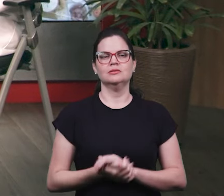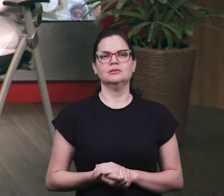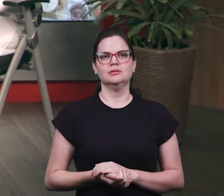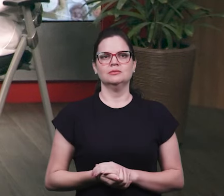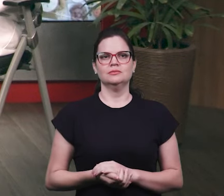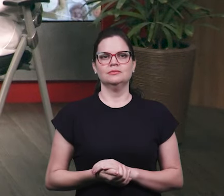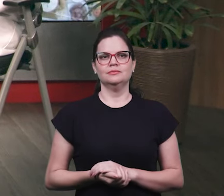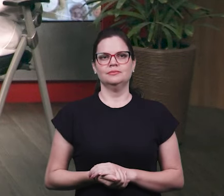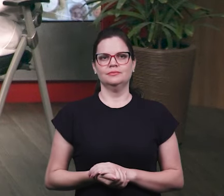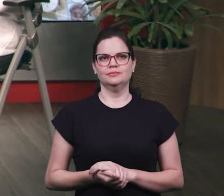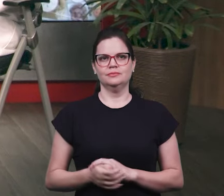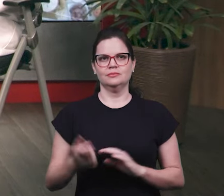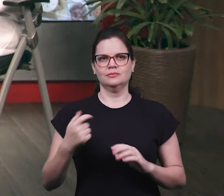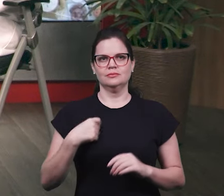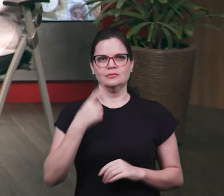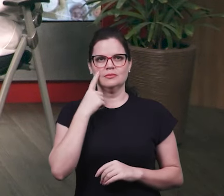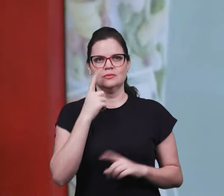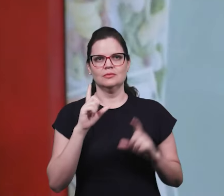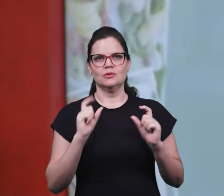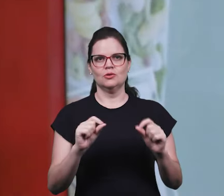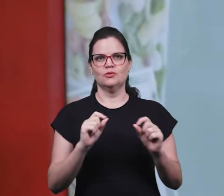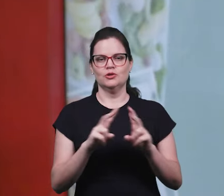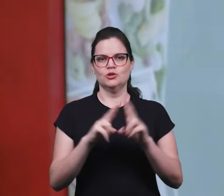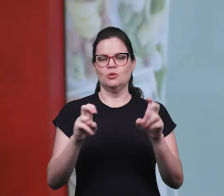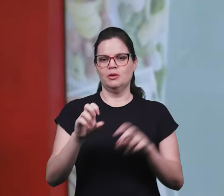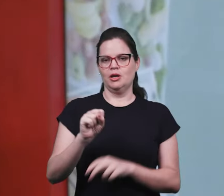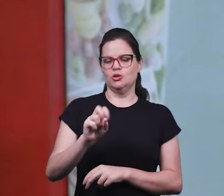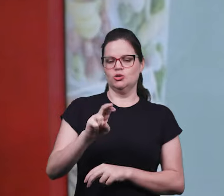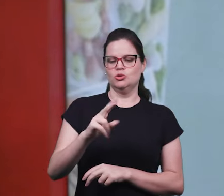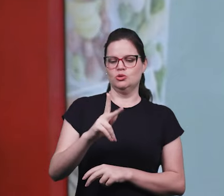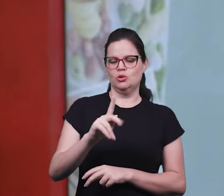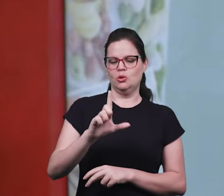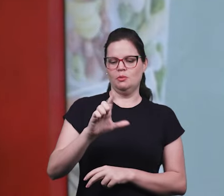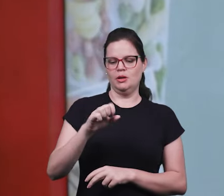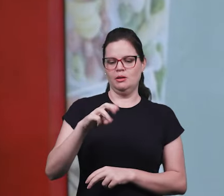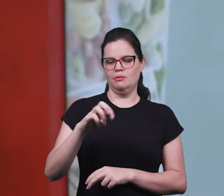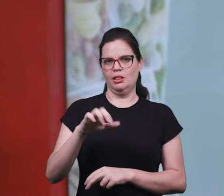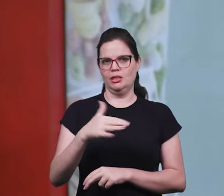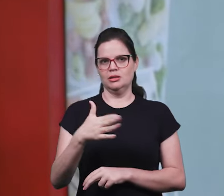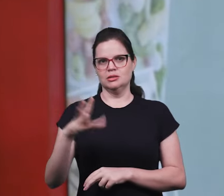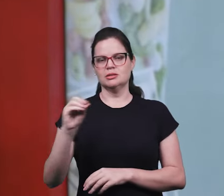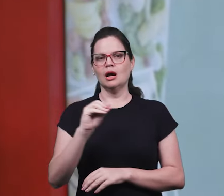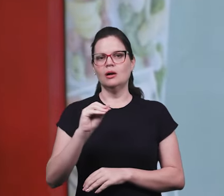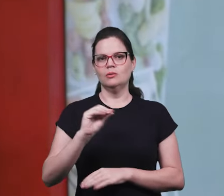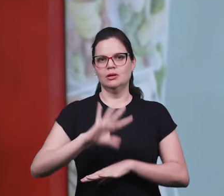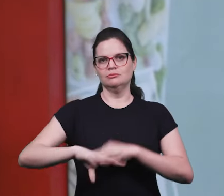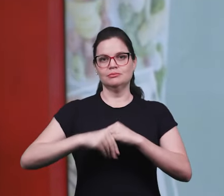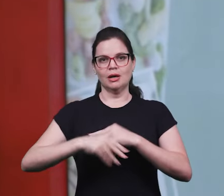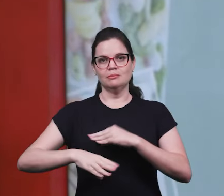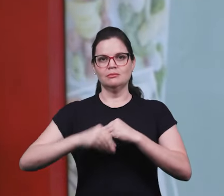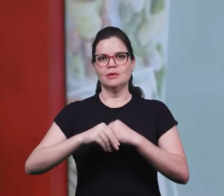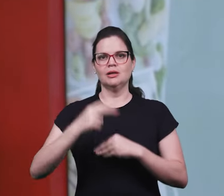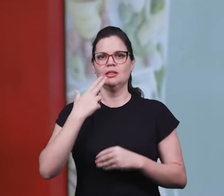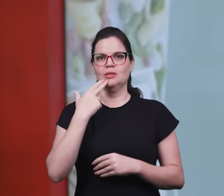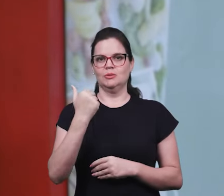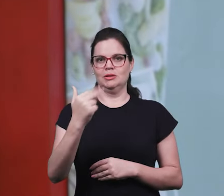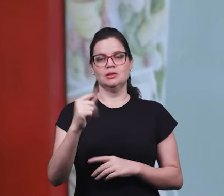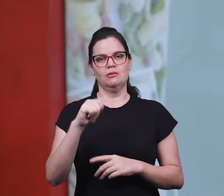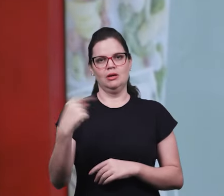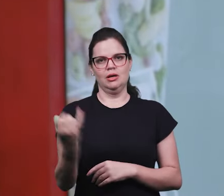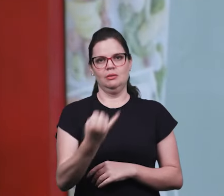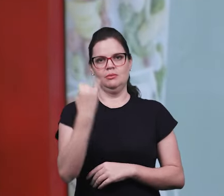oncológica eu vejo muito a questão da su suação a suplementação durante o tratamento é essencial mas tem que